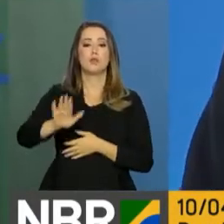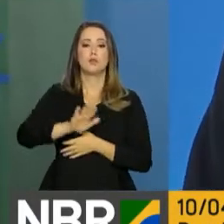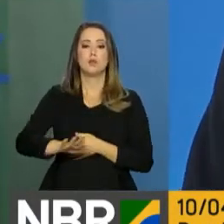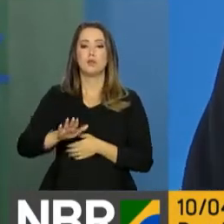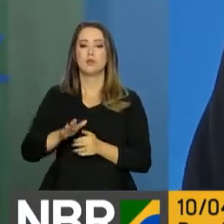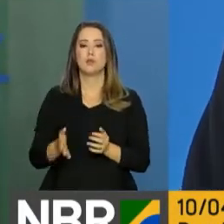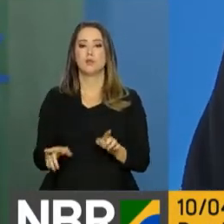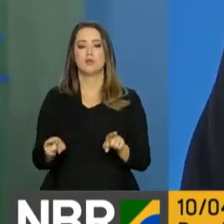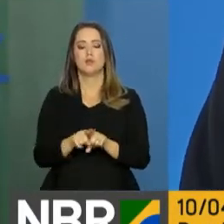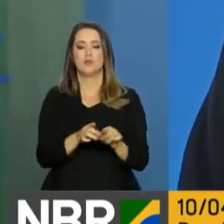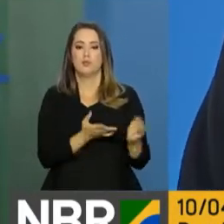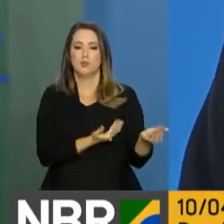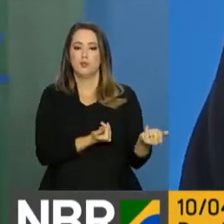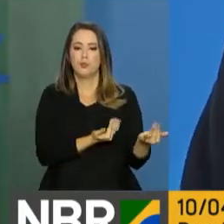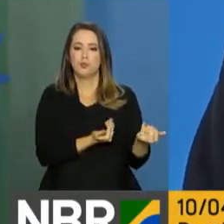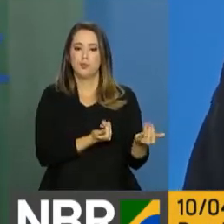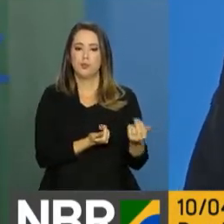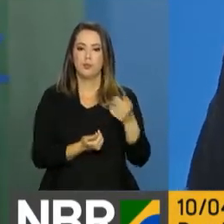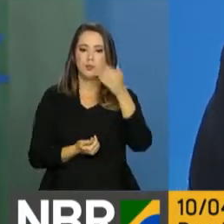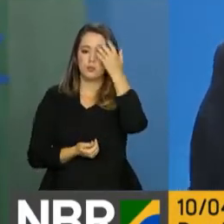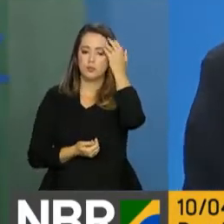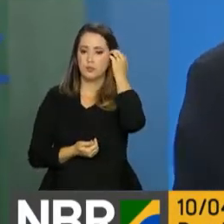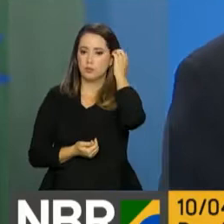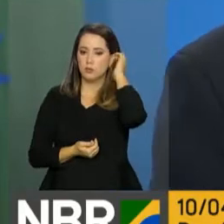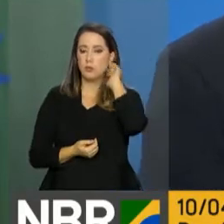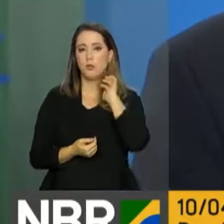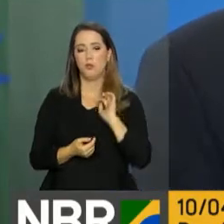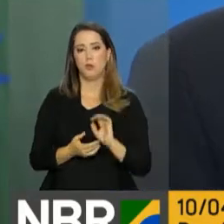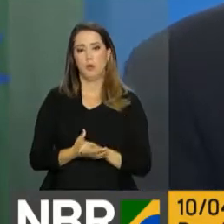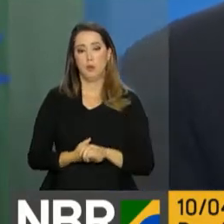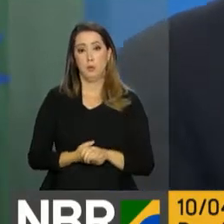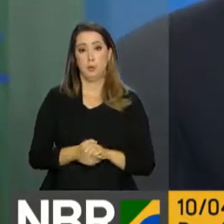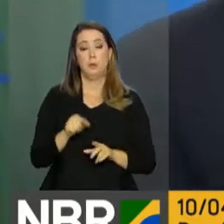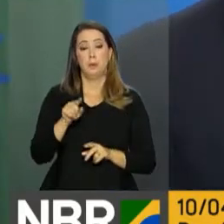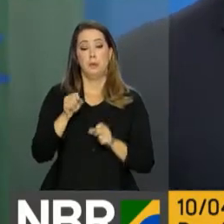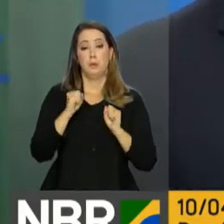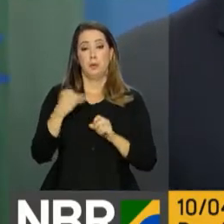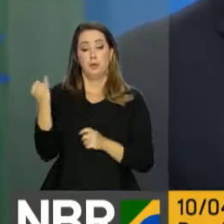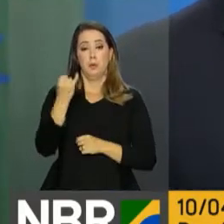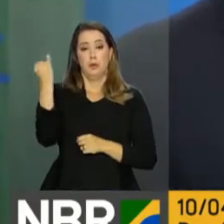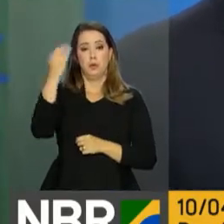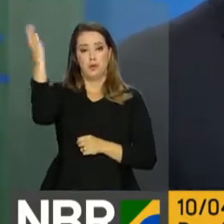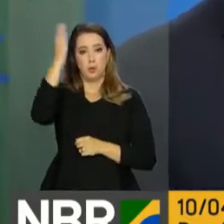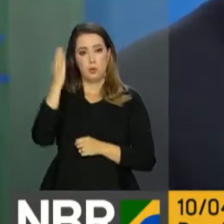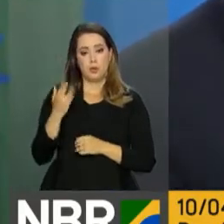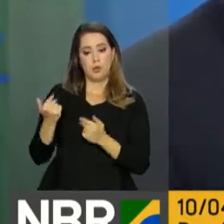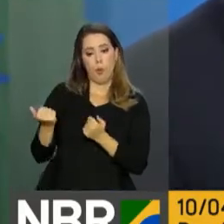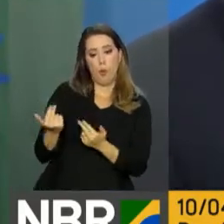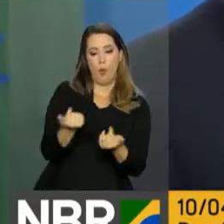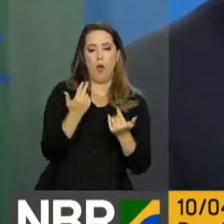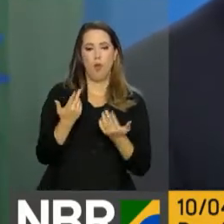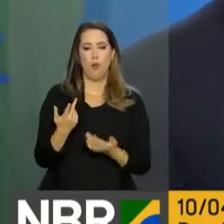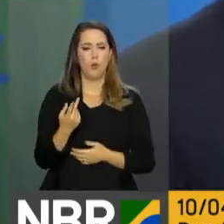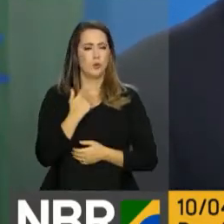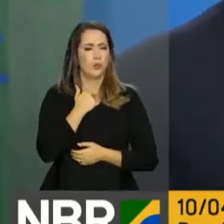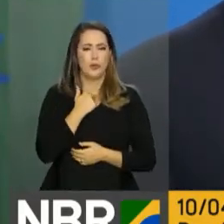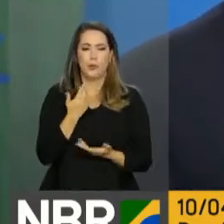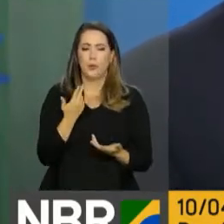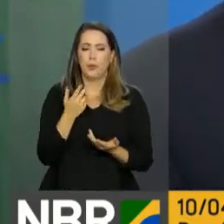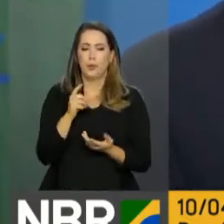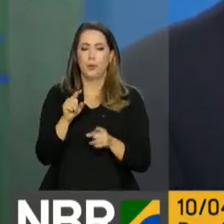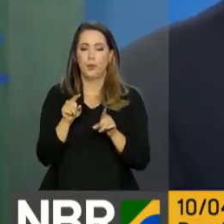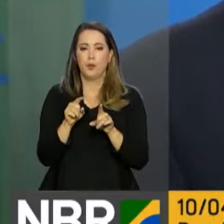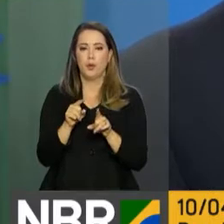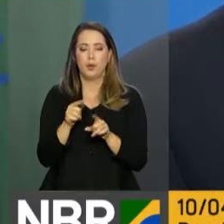e jovens, à altura do potencial do Brasil. Não nos falta a